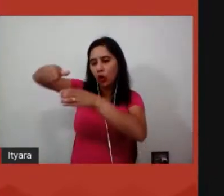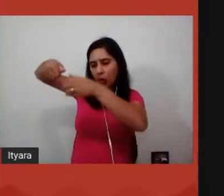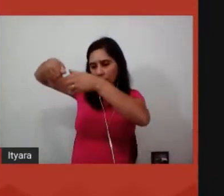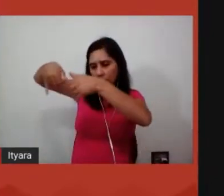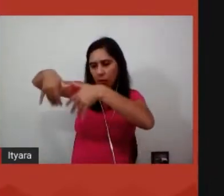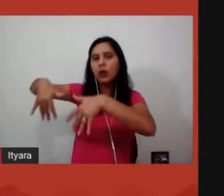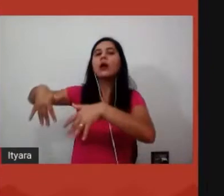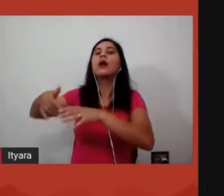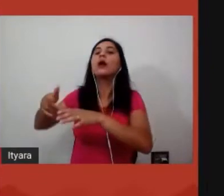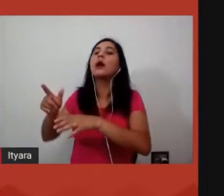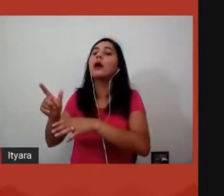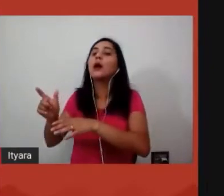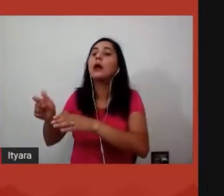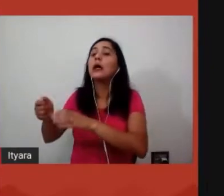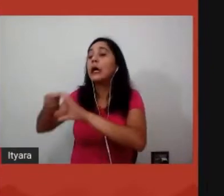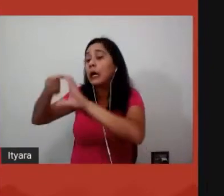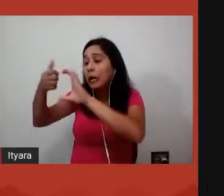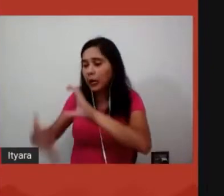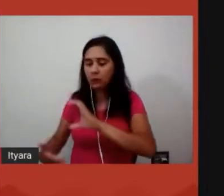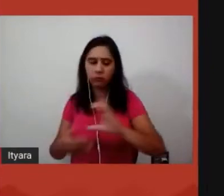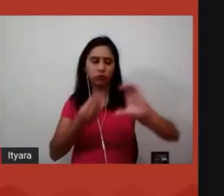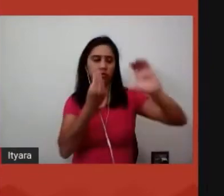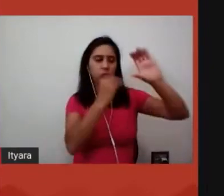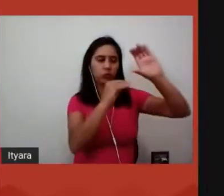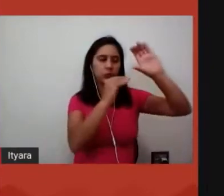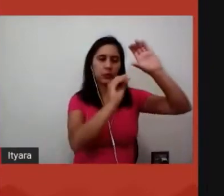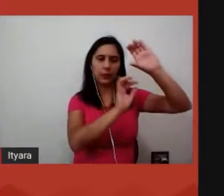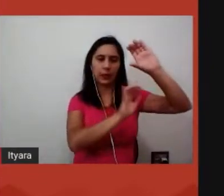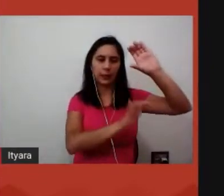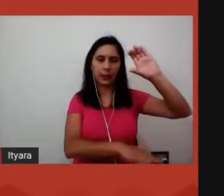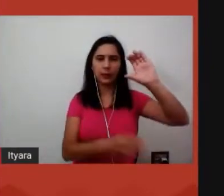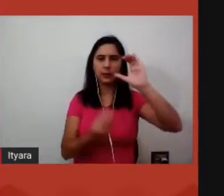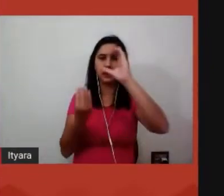Características dos gatos, características do mingau.